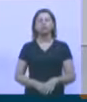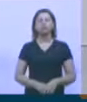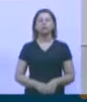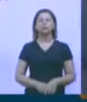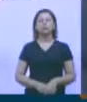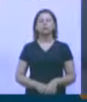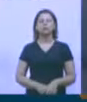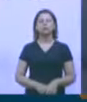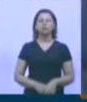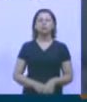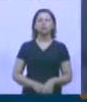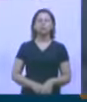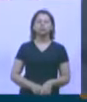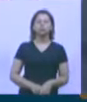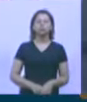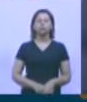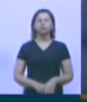is very costly.